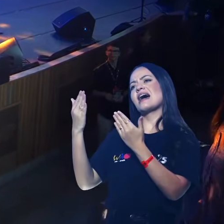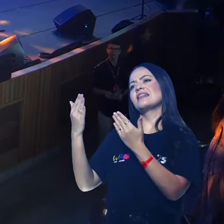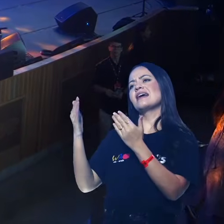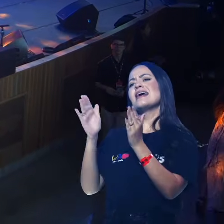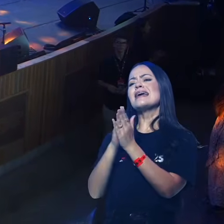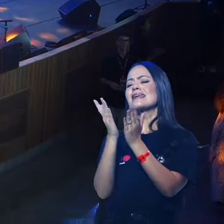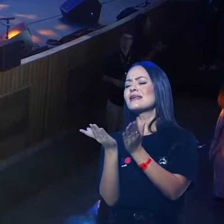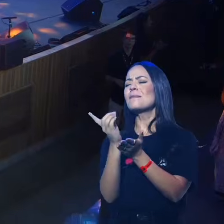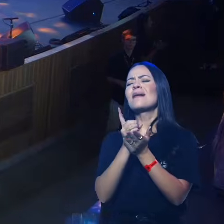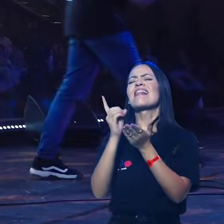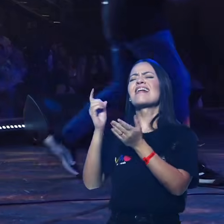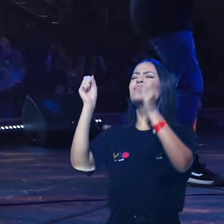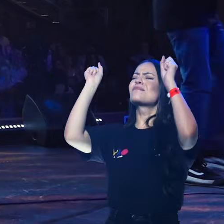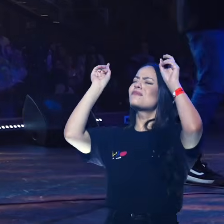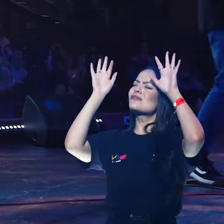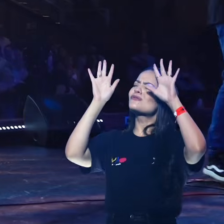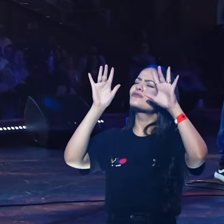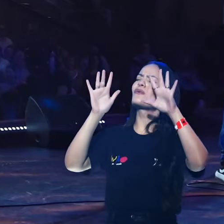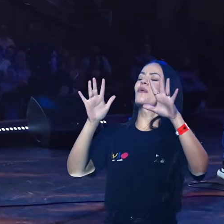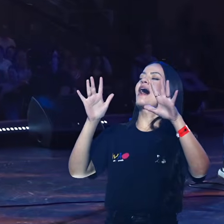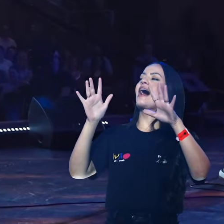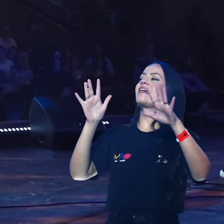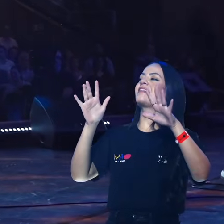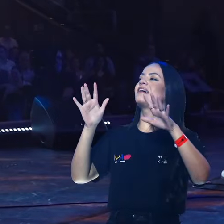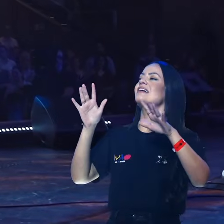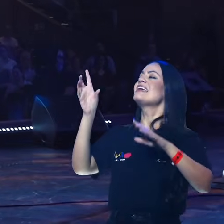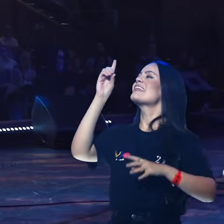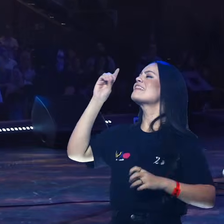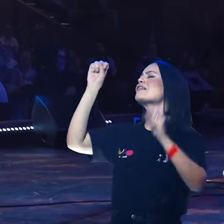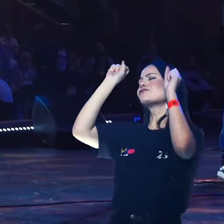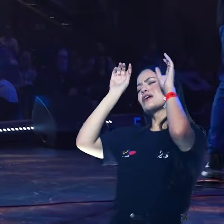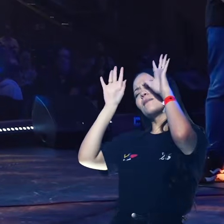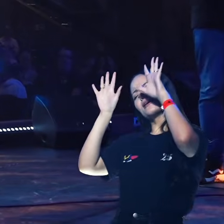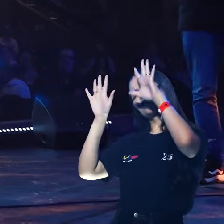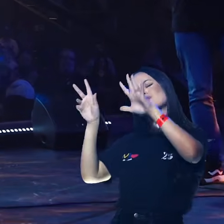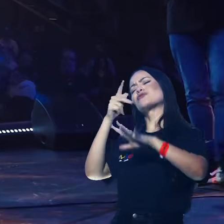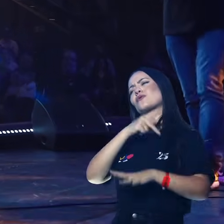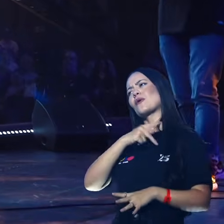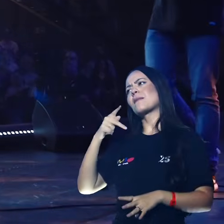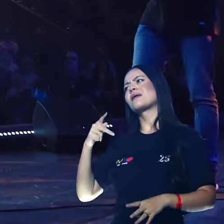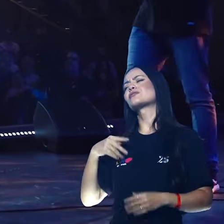palavra linda? Pastor, que Deus te abençoe muito.